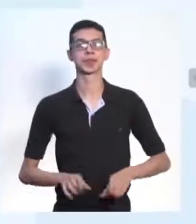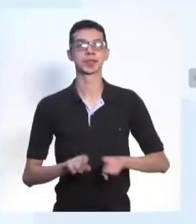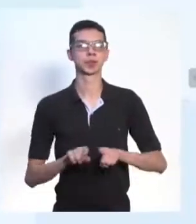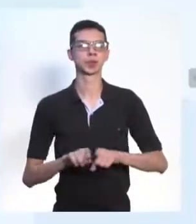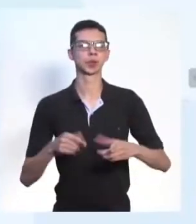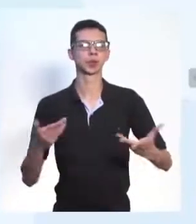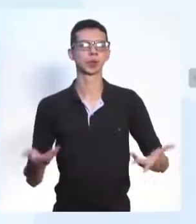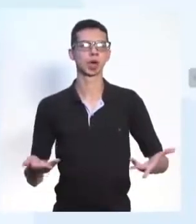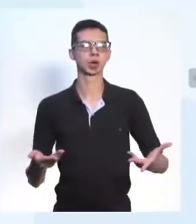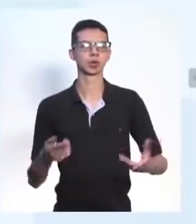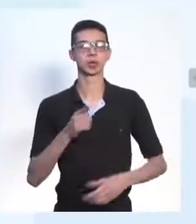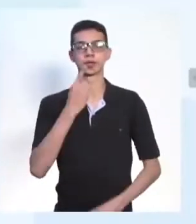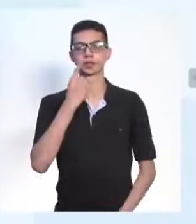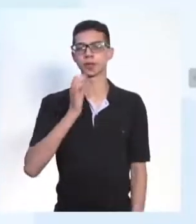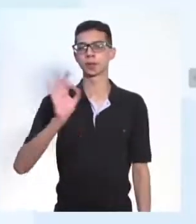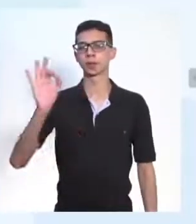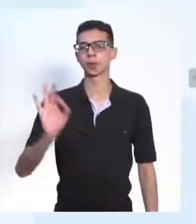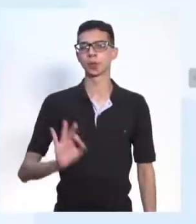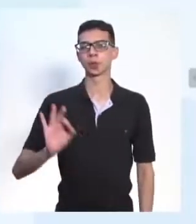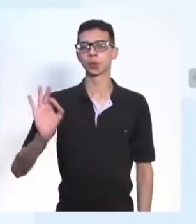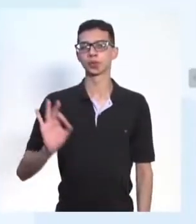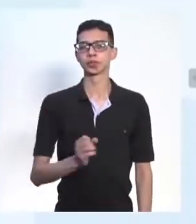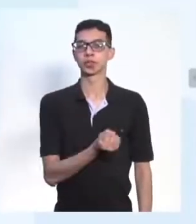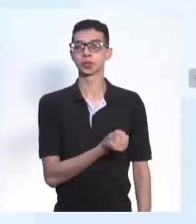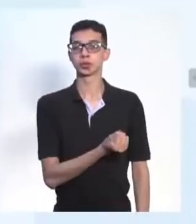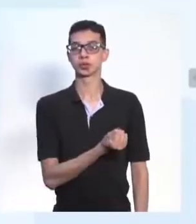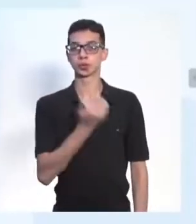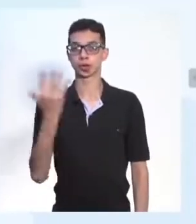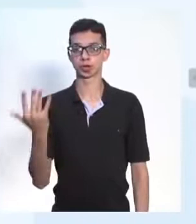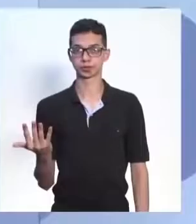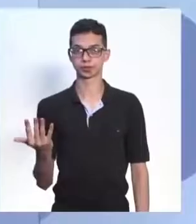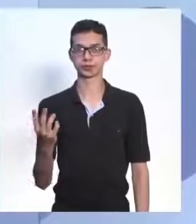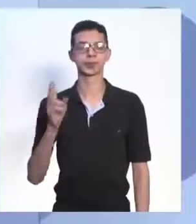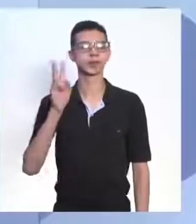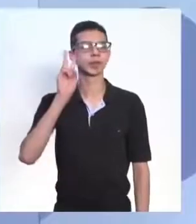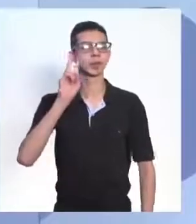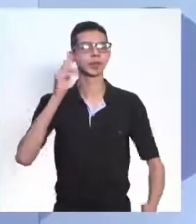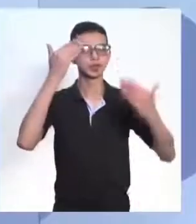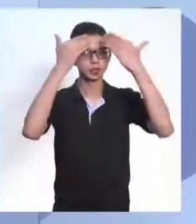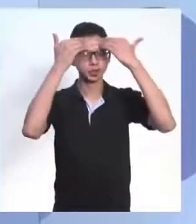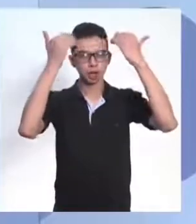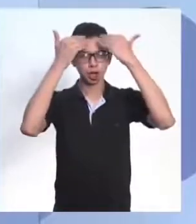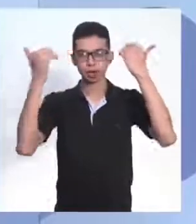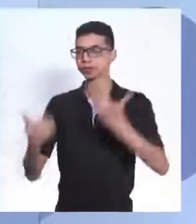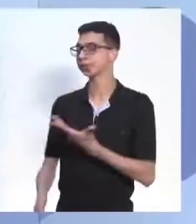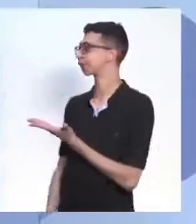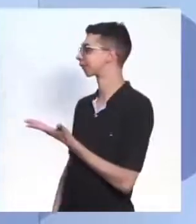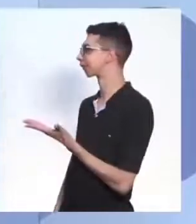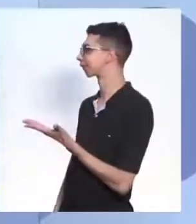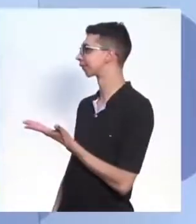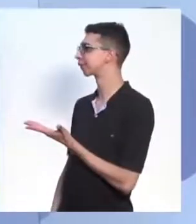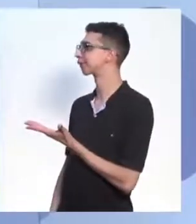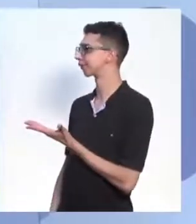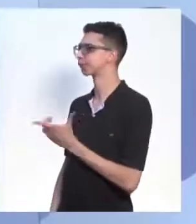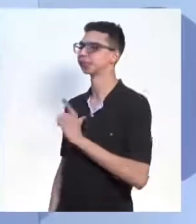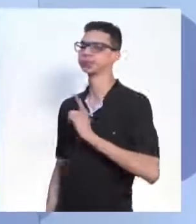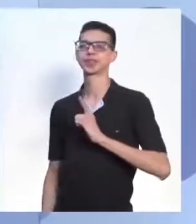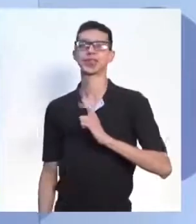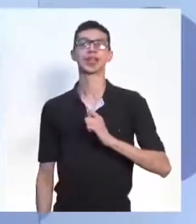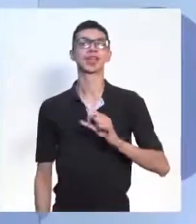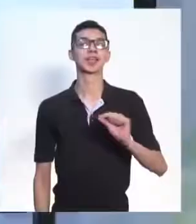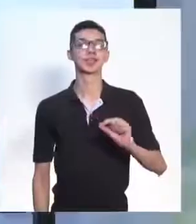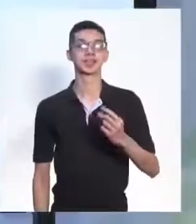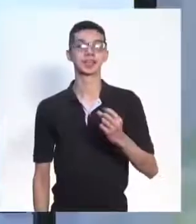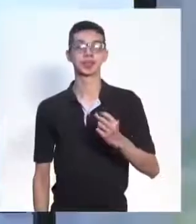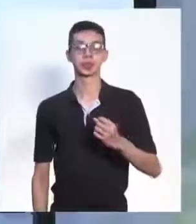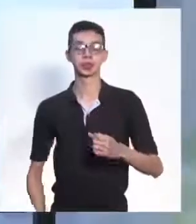é a porcentagem? Lembrando, fala, Jonas. Basicamente, eu vou escrever o número 3 vezes, né? Exatamente, escrever o